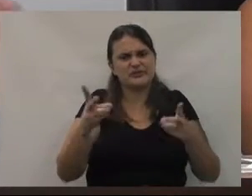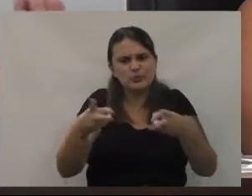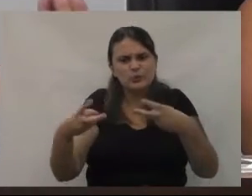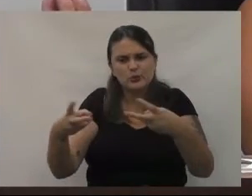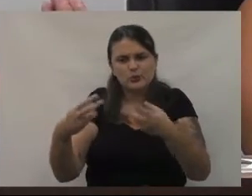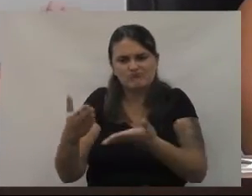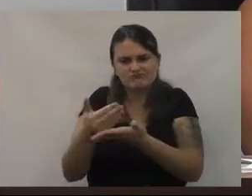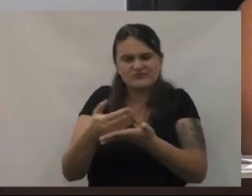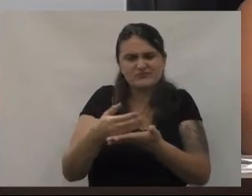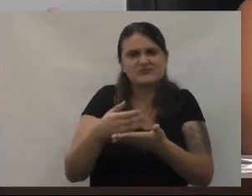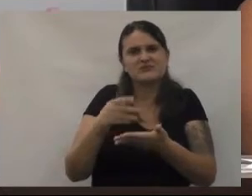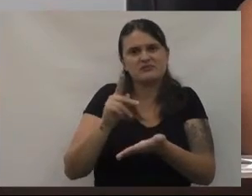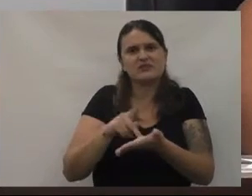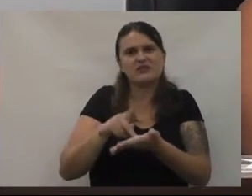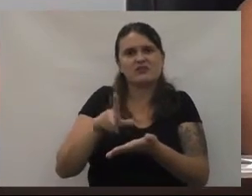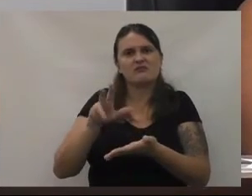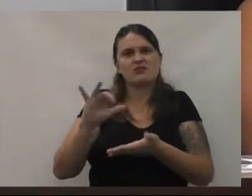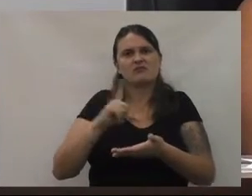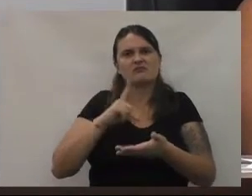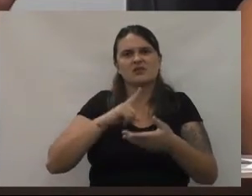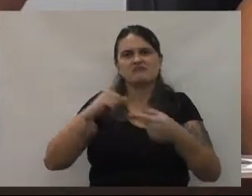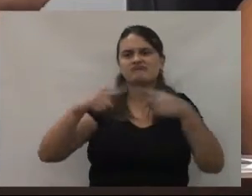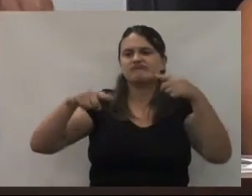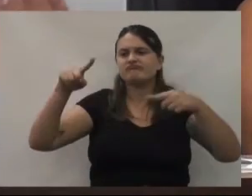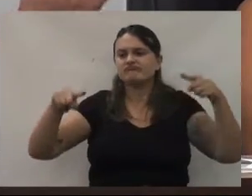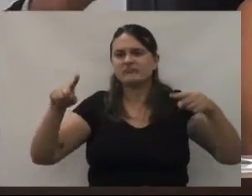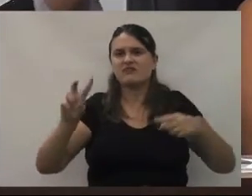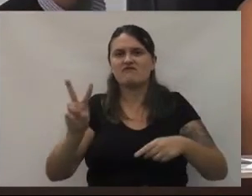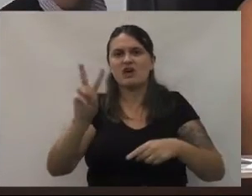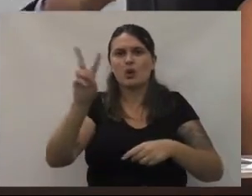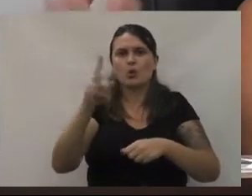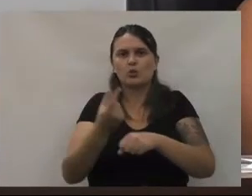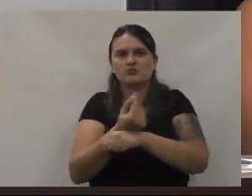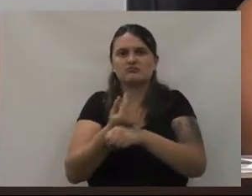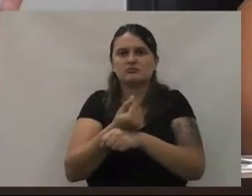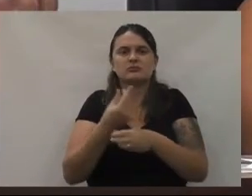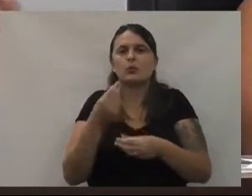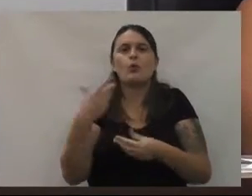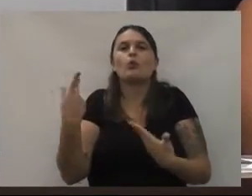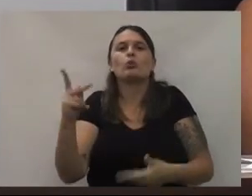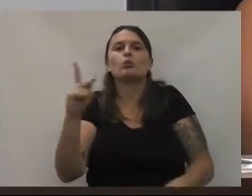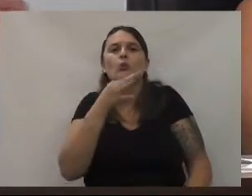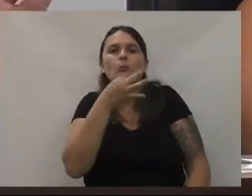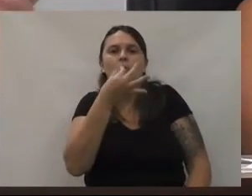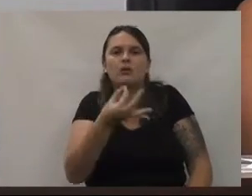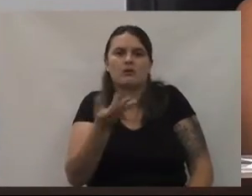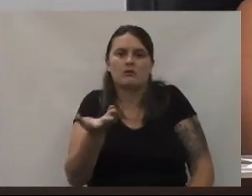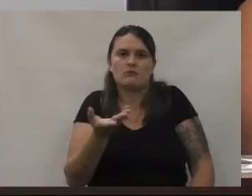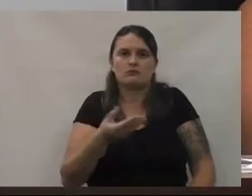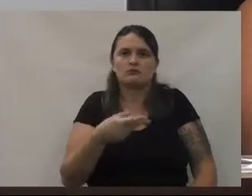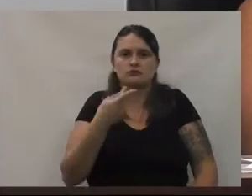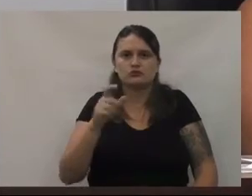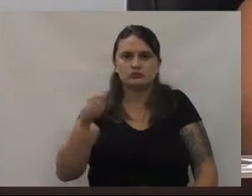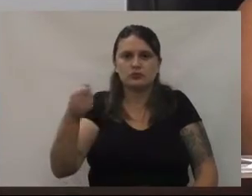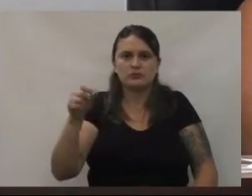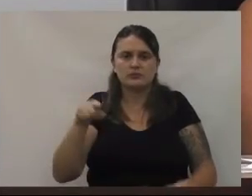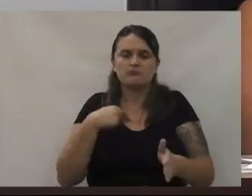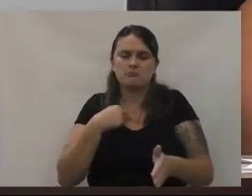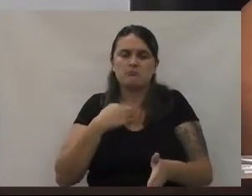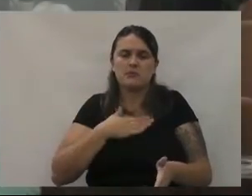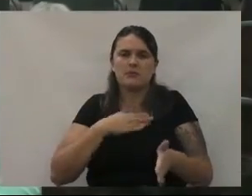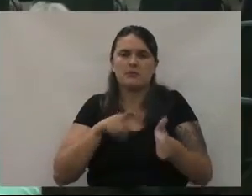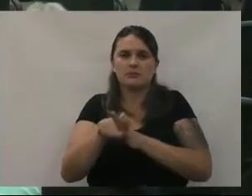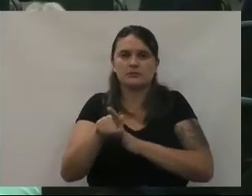arrecadação? Realmente vai impactar? Qual que é a sua opinião em relação a esse